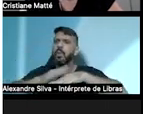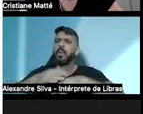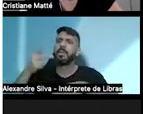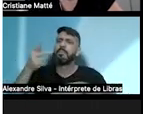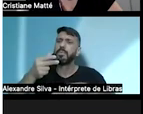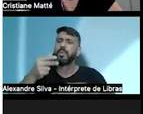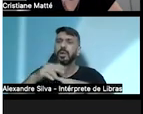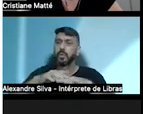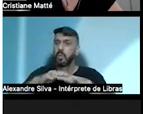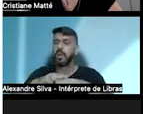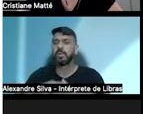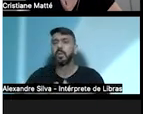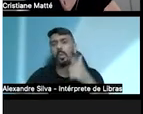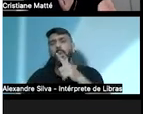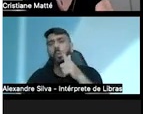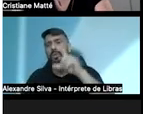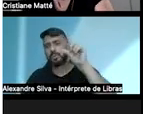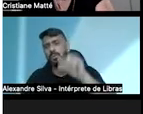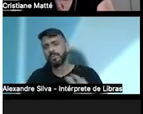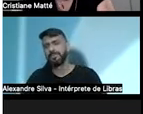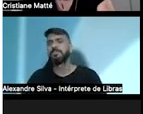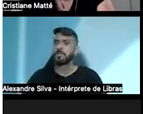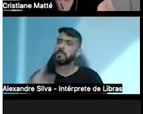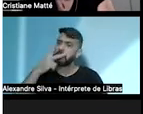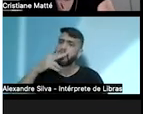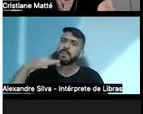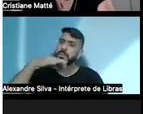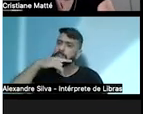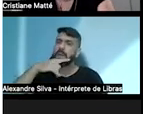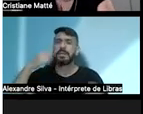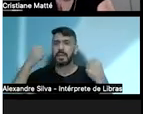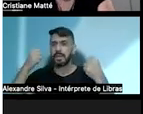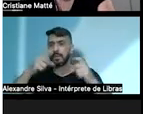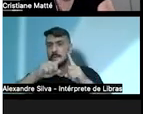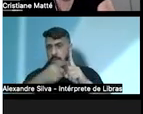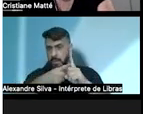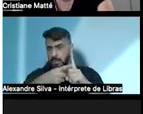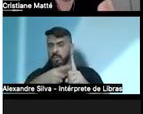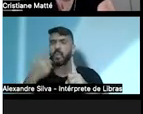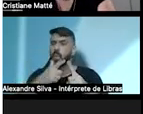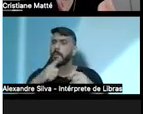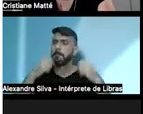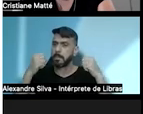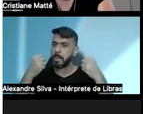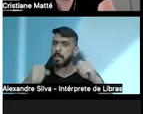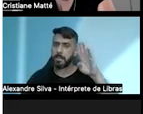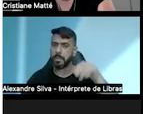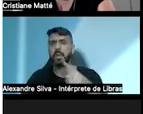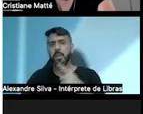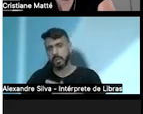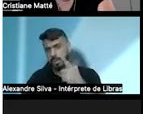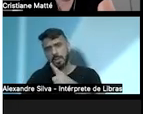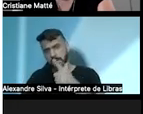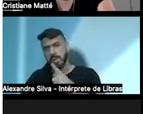do peptídeo beta-amiloide. Então, gente, parece que sim, que o exercício materno, ele induz uma programação metabólica e ele é capaz